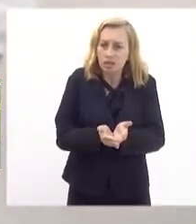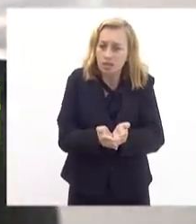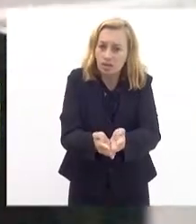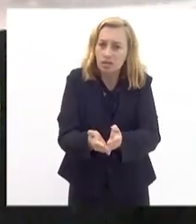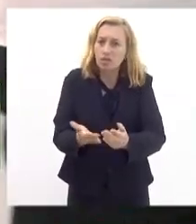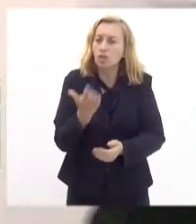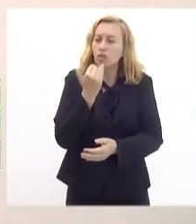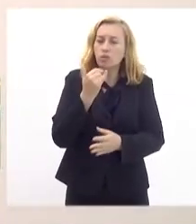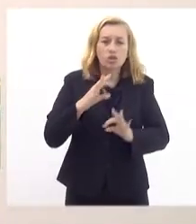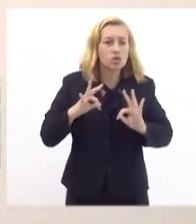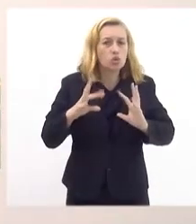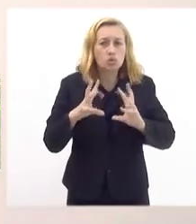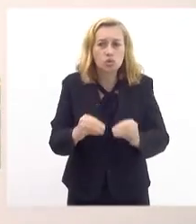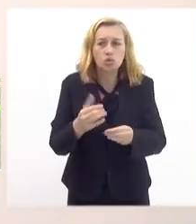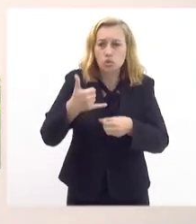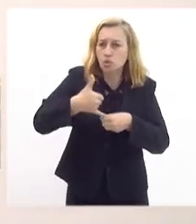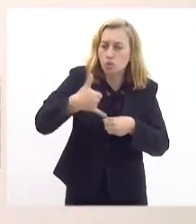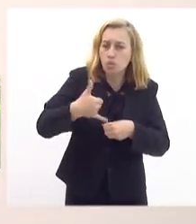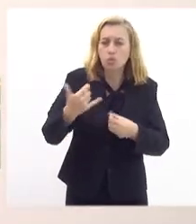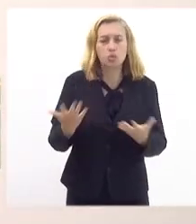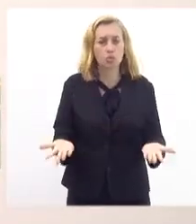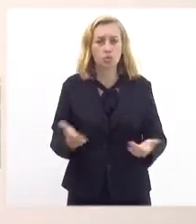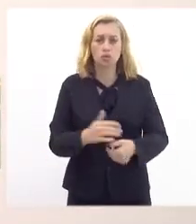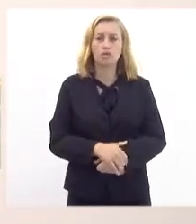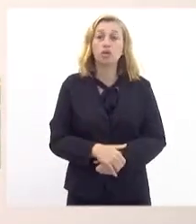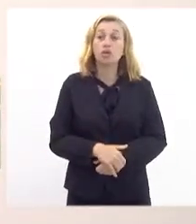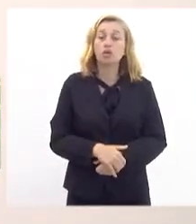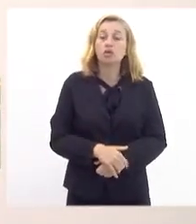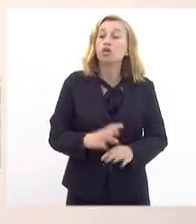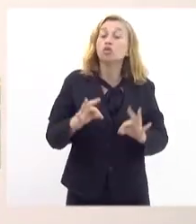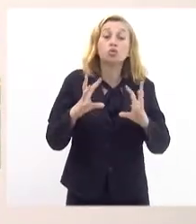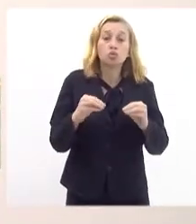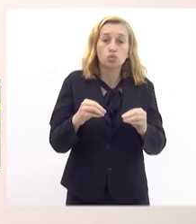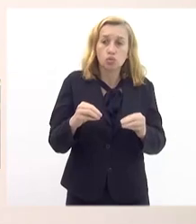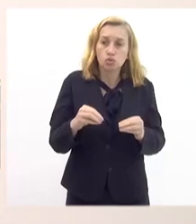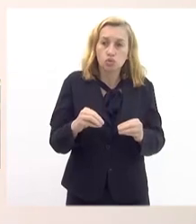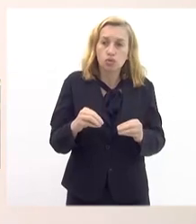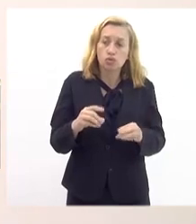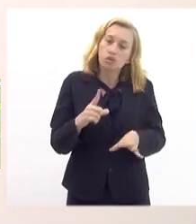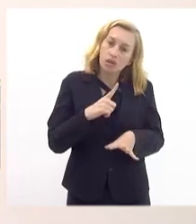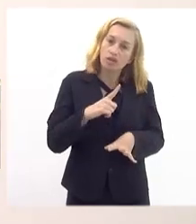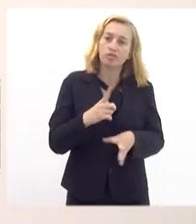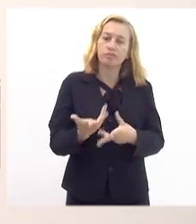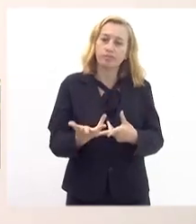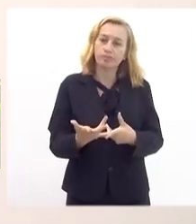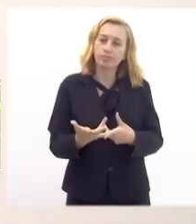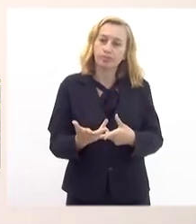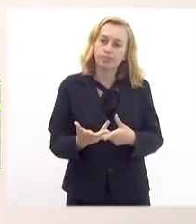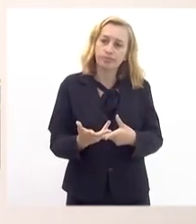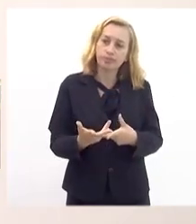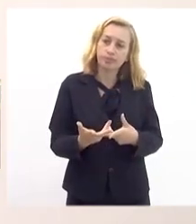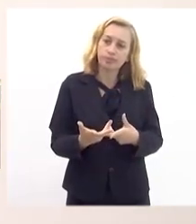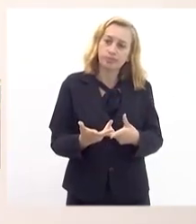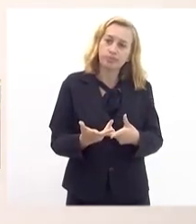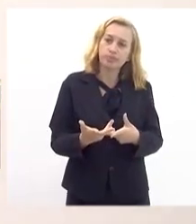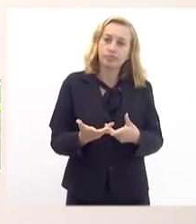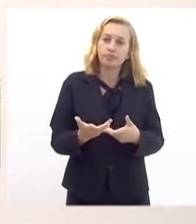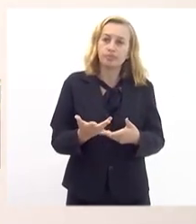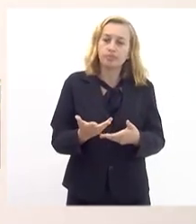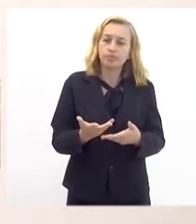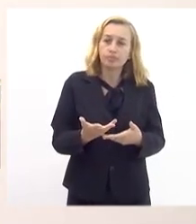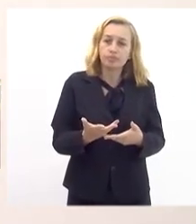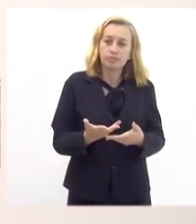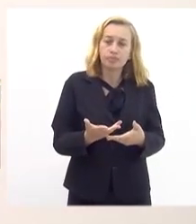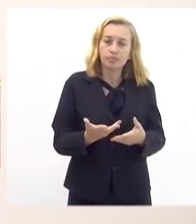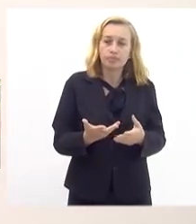suprimento equipamento combustível alimentação e claro e tudo isso E desde que tentasse o pescador